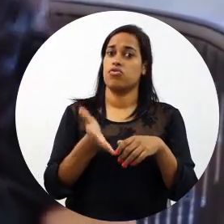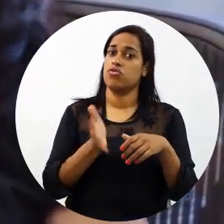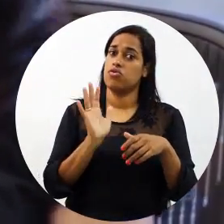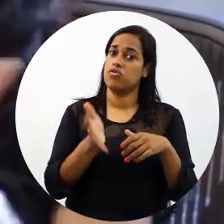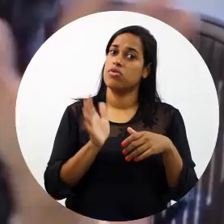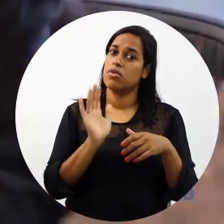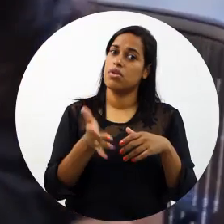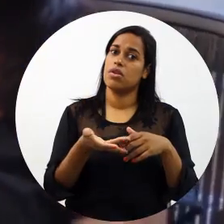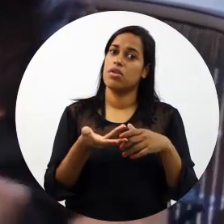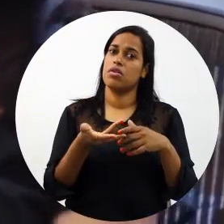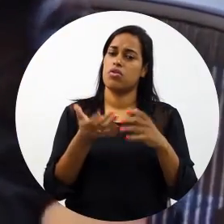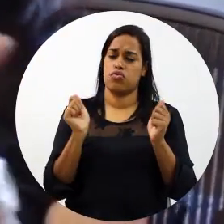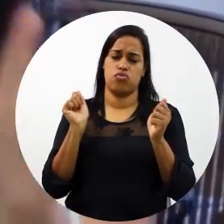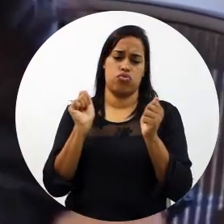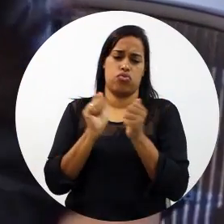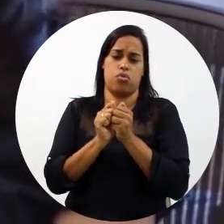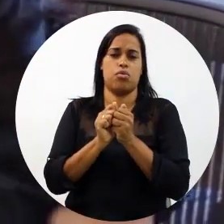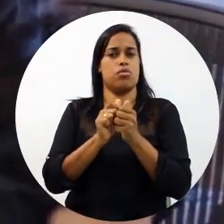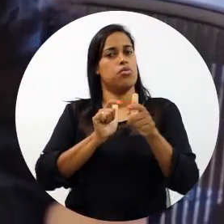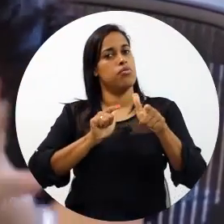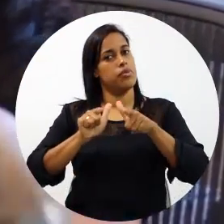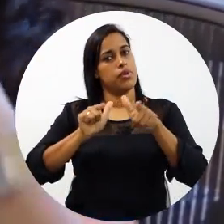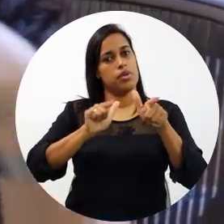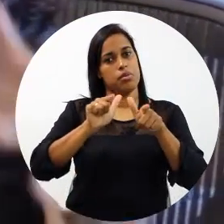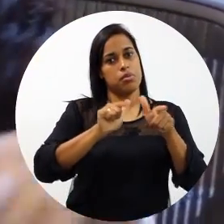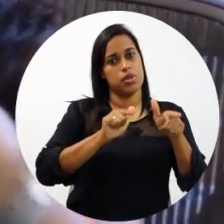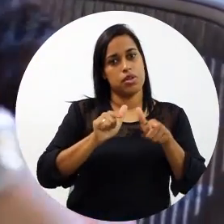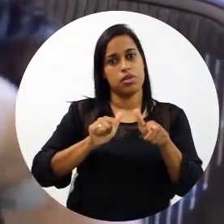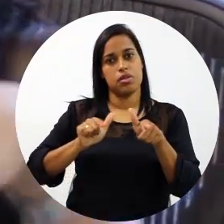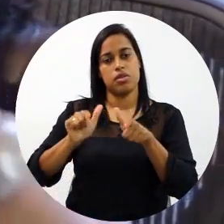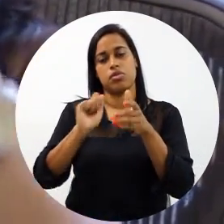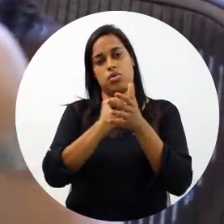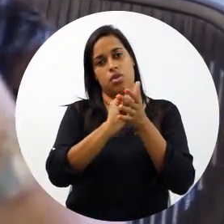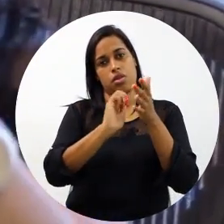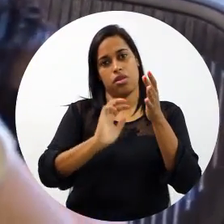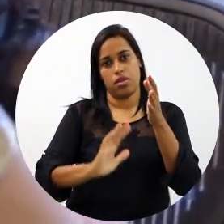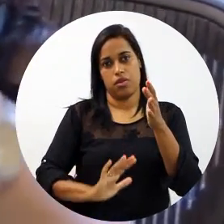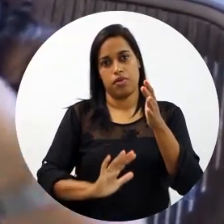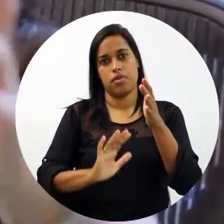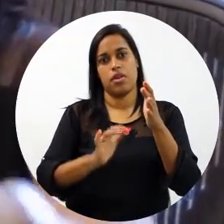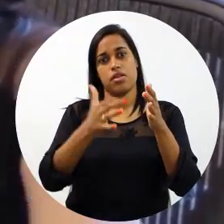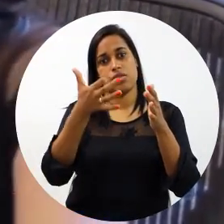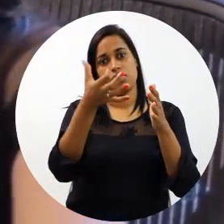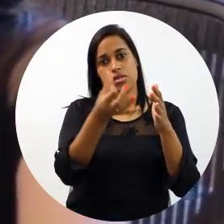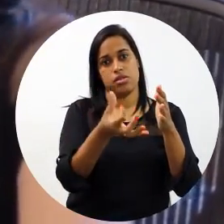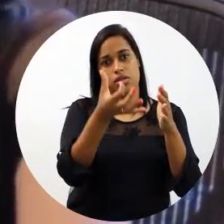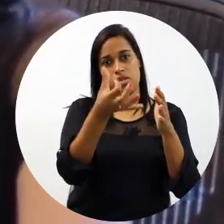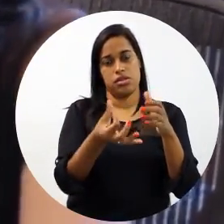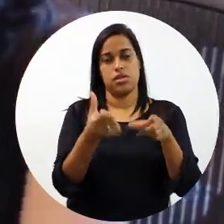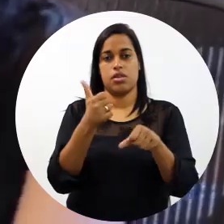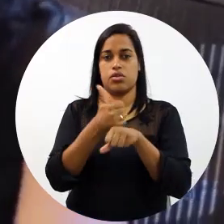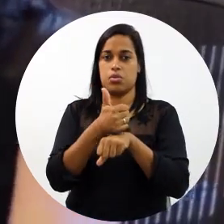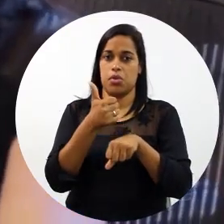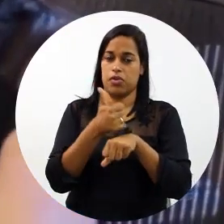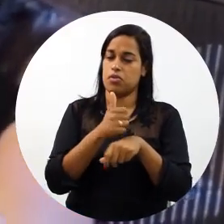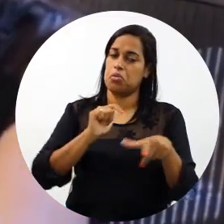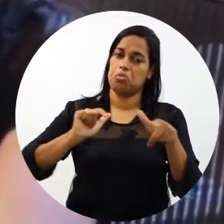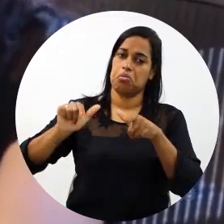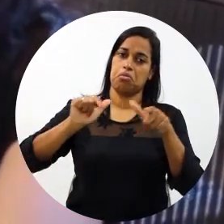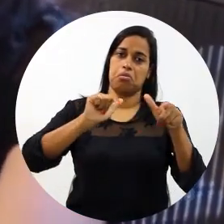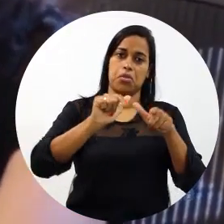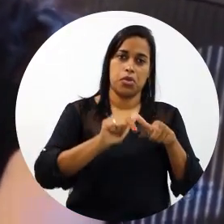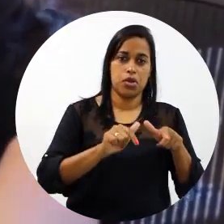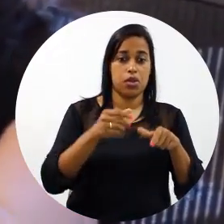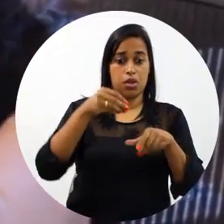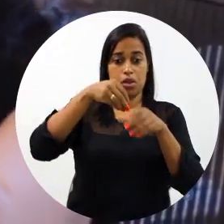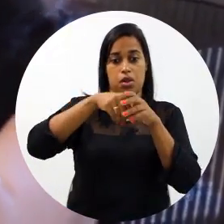estava lá, todo mundo junto, trabalhando no meio de uma atividade, e eram 16 supervisores trabalhando, e a gente estava dentro